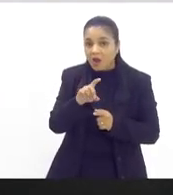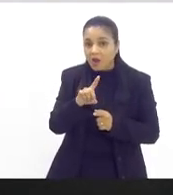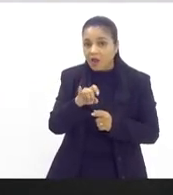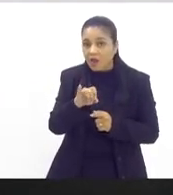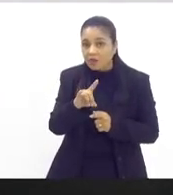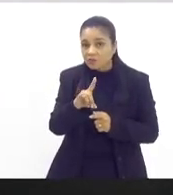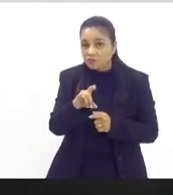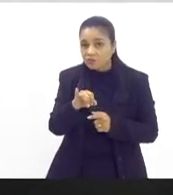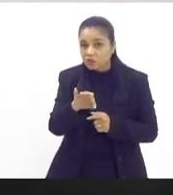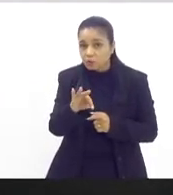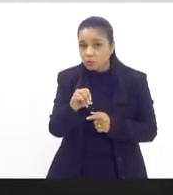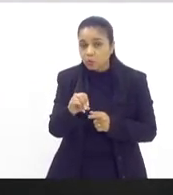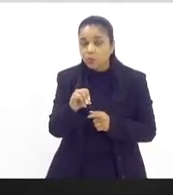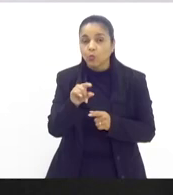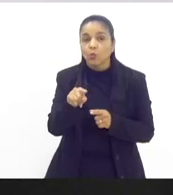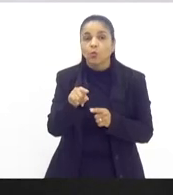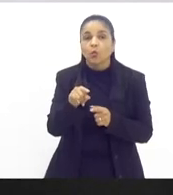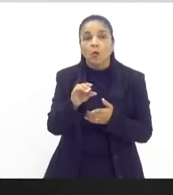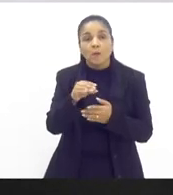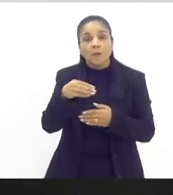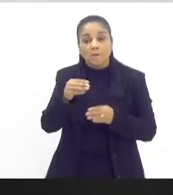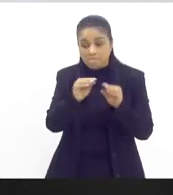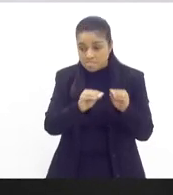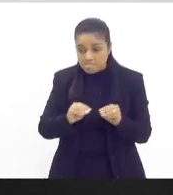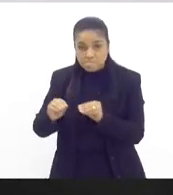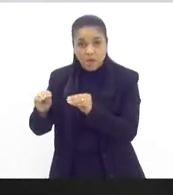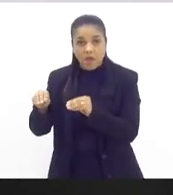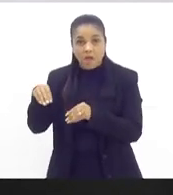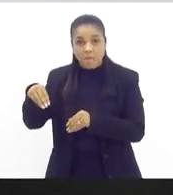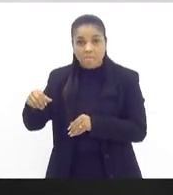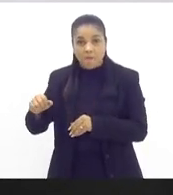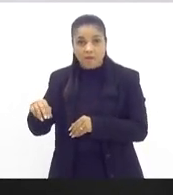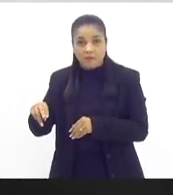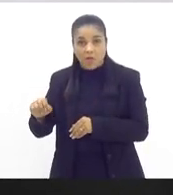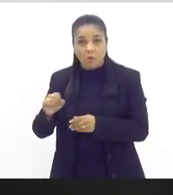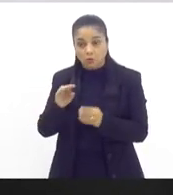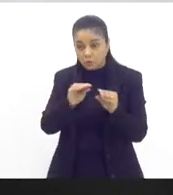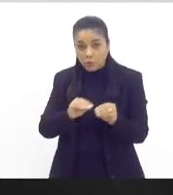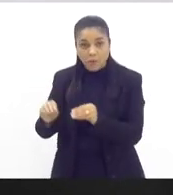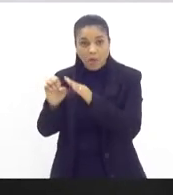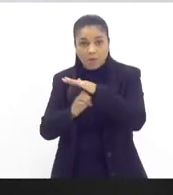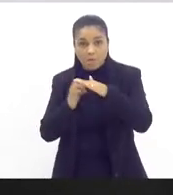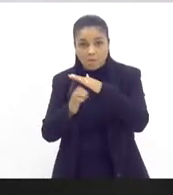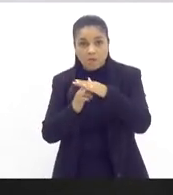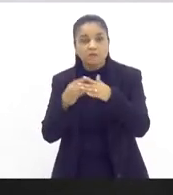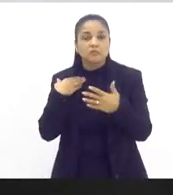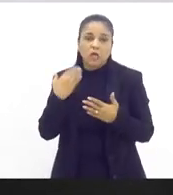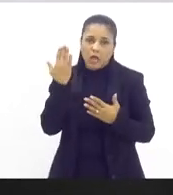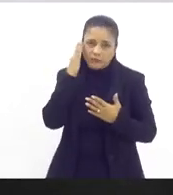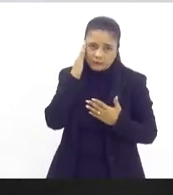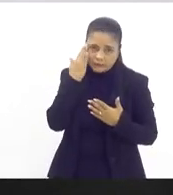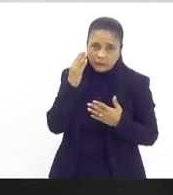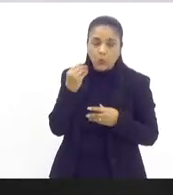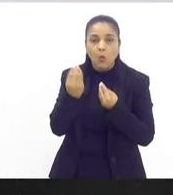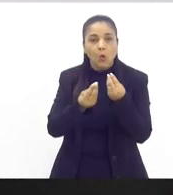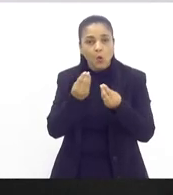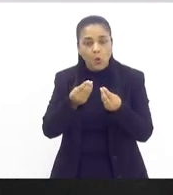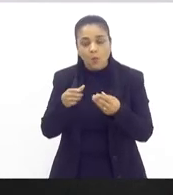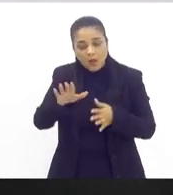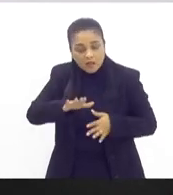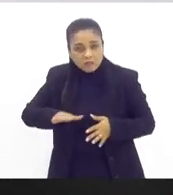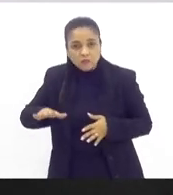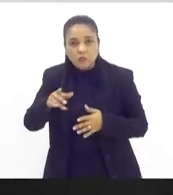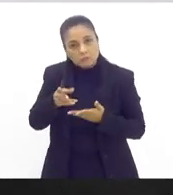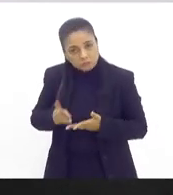IVA, especialmente na Zona Franca de Manaus, e aí uma preocupação adicional, a gente já entendeu um pouco como é que isso funcionaria, a Zona Franca ela continuaria a